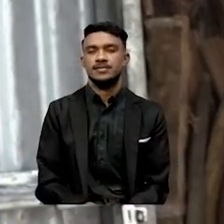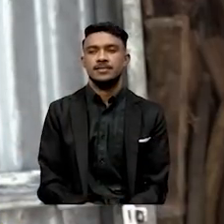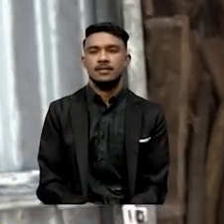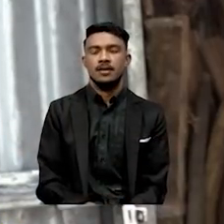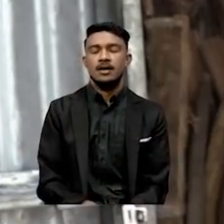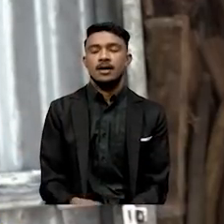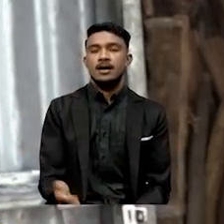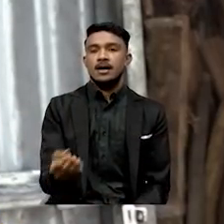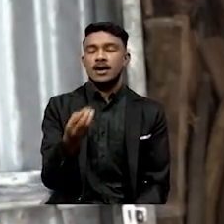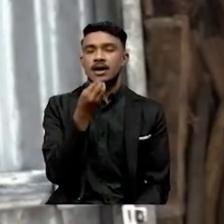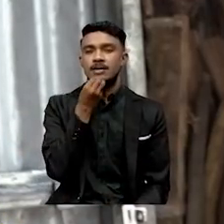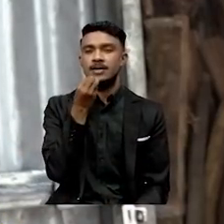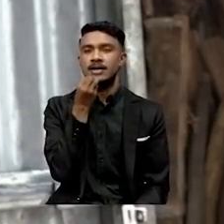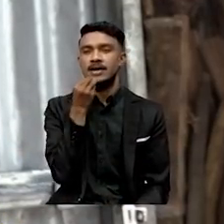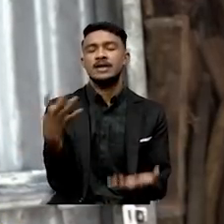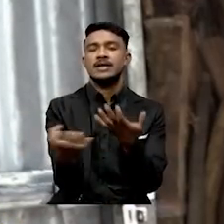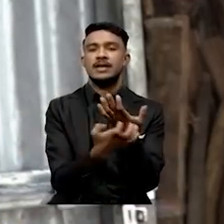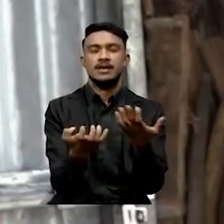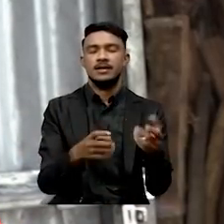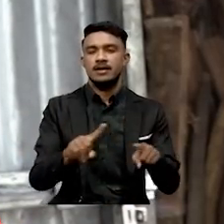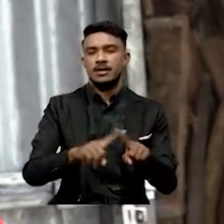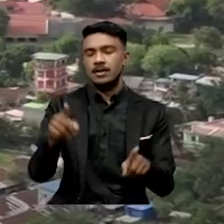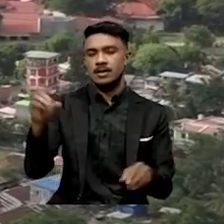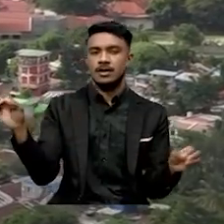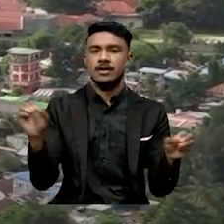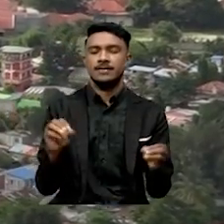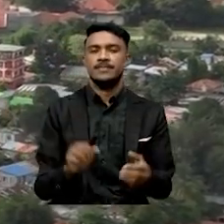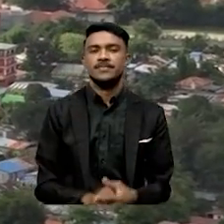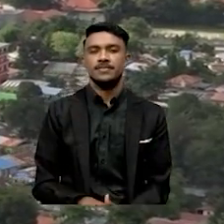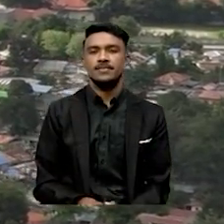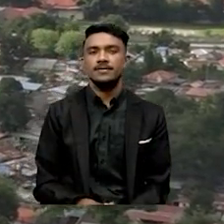Han makir han daan dit no. Tama mina karun dia.